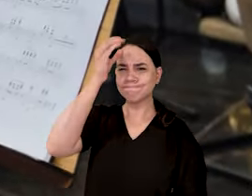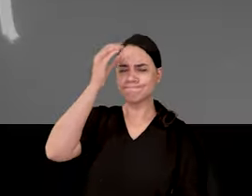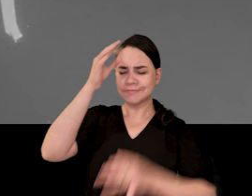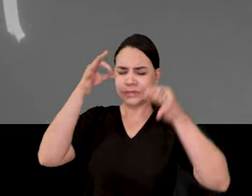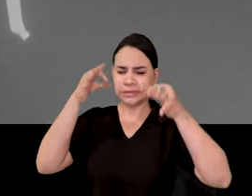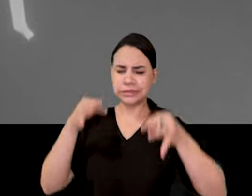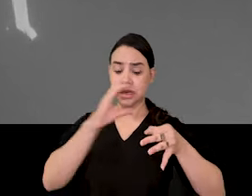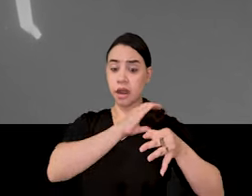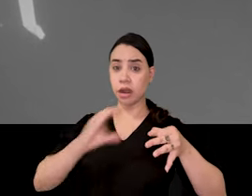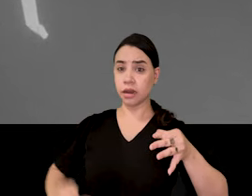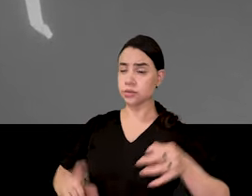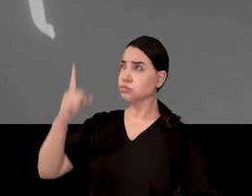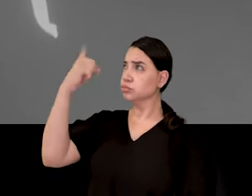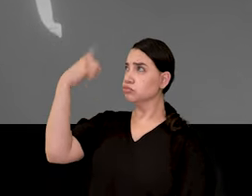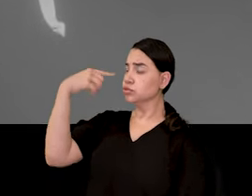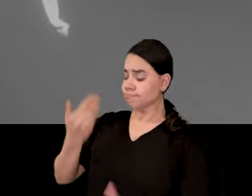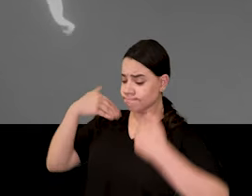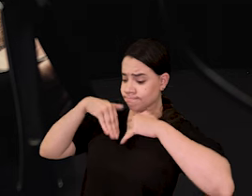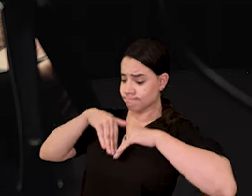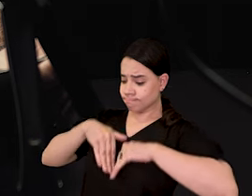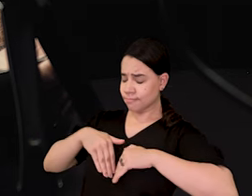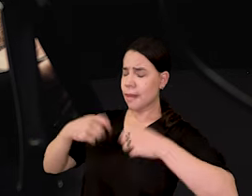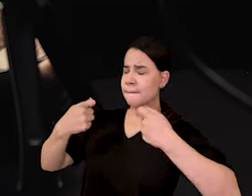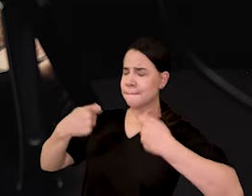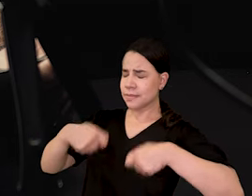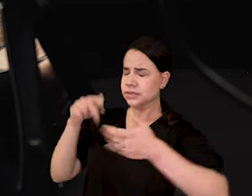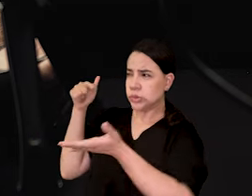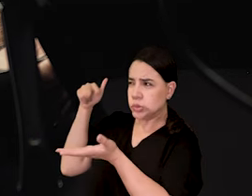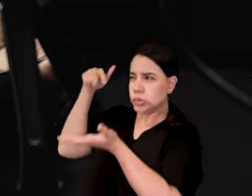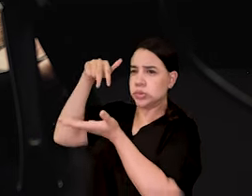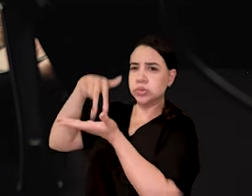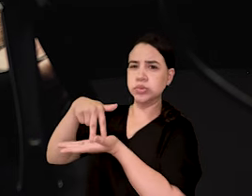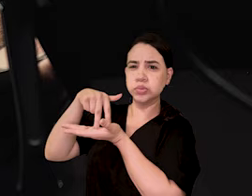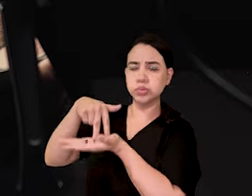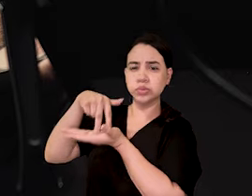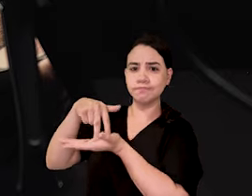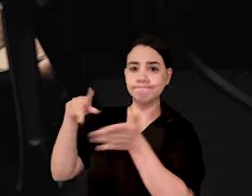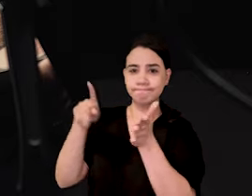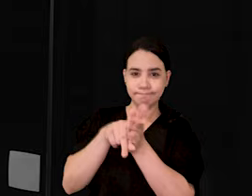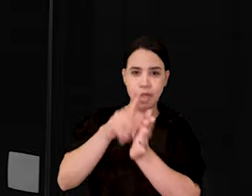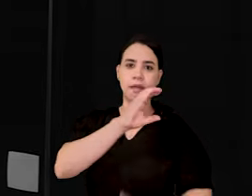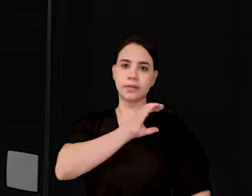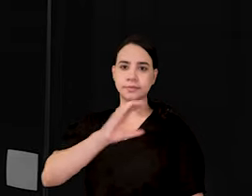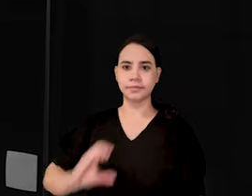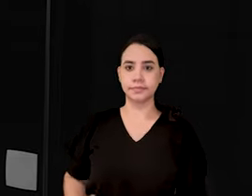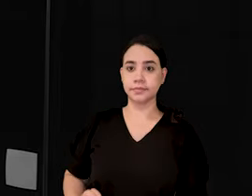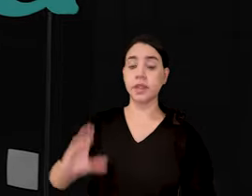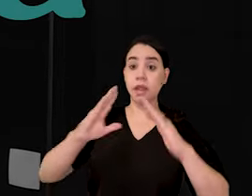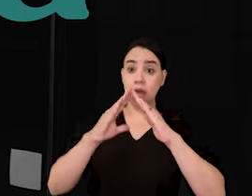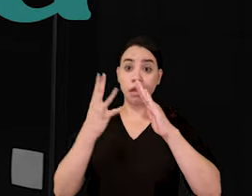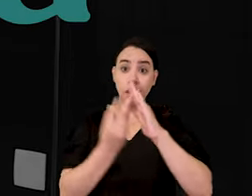ser. Cristo ordena o seu ser. E quem você é precisa estar firmado no firme fundamento. A igreja